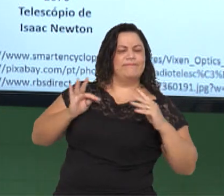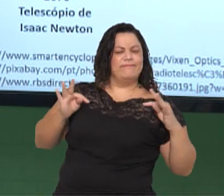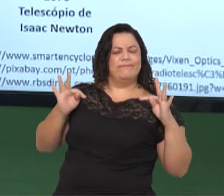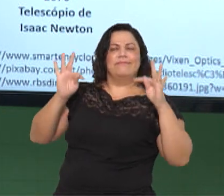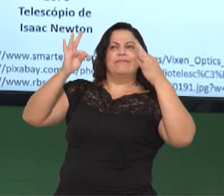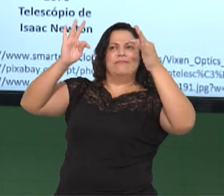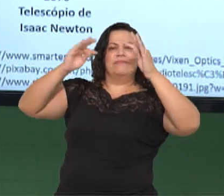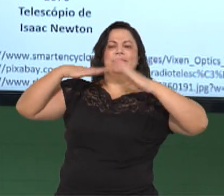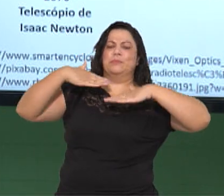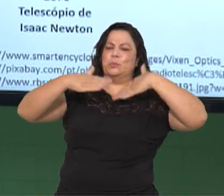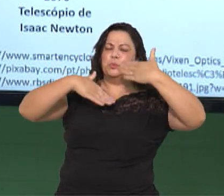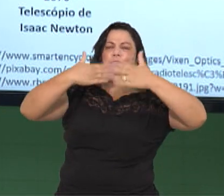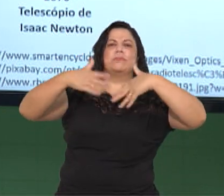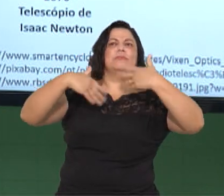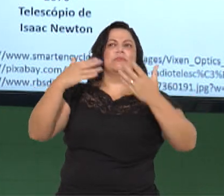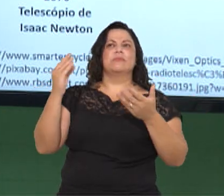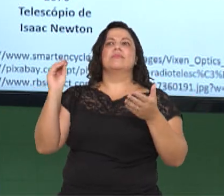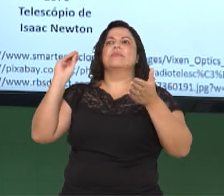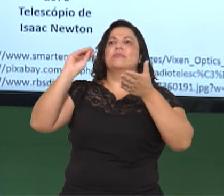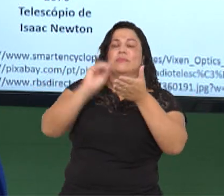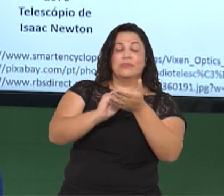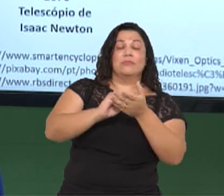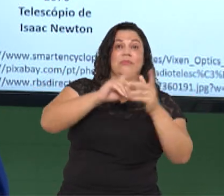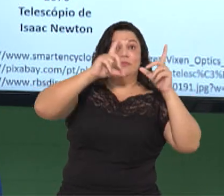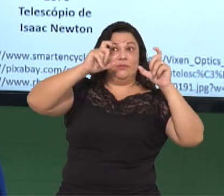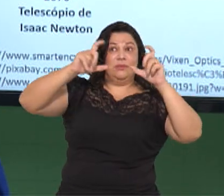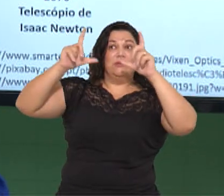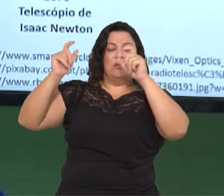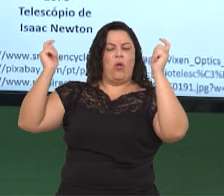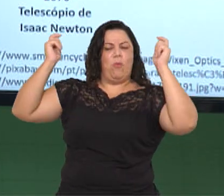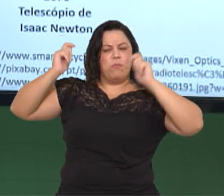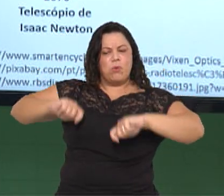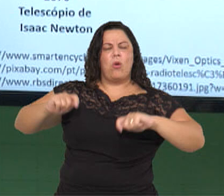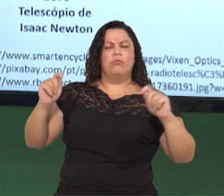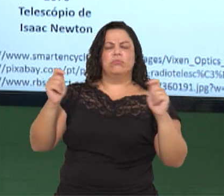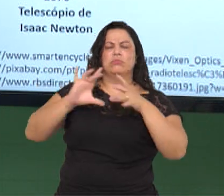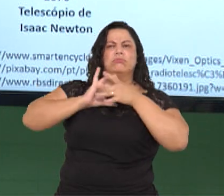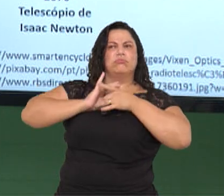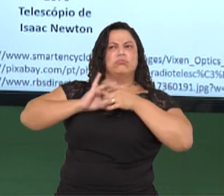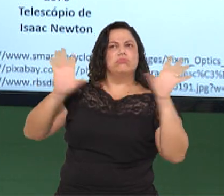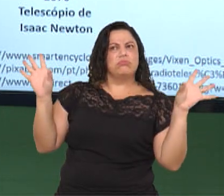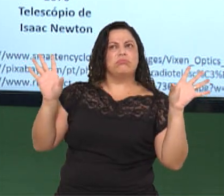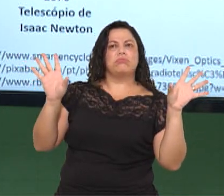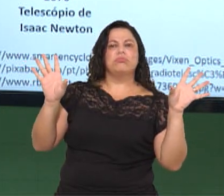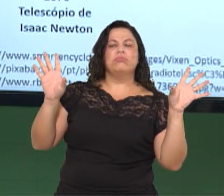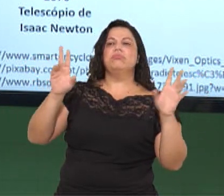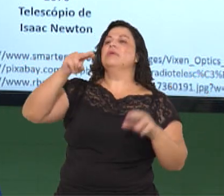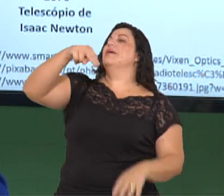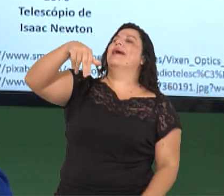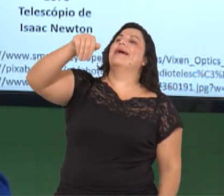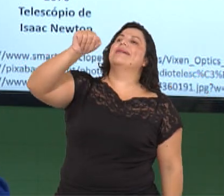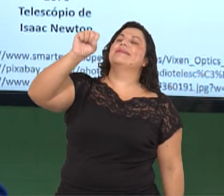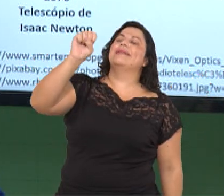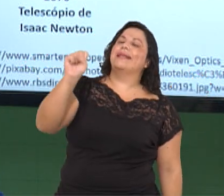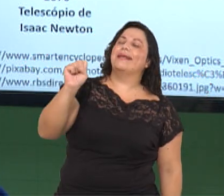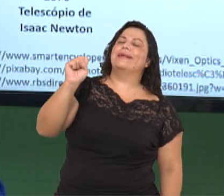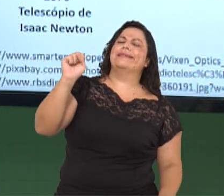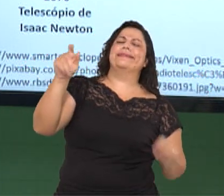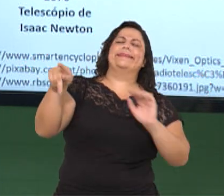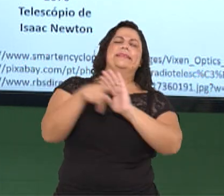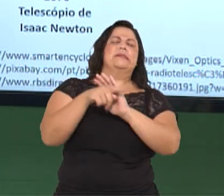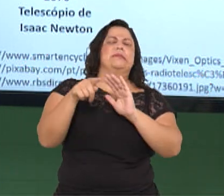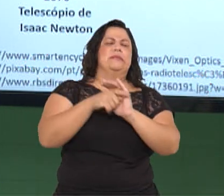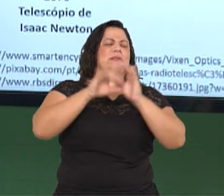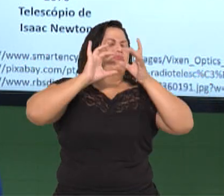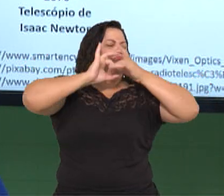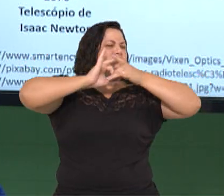E esses registros fotográficos podem ser disponibilizados, né? Então a NASA disponibiliza essas informações